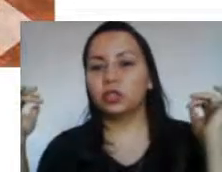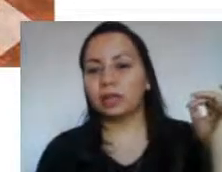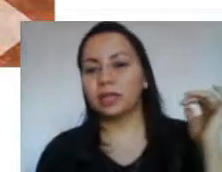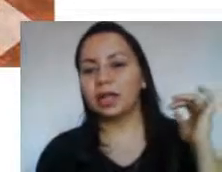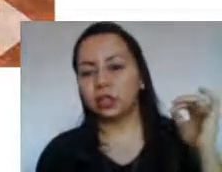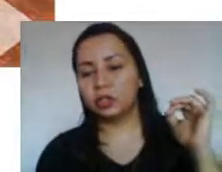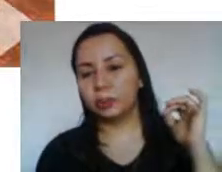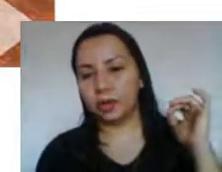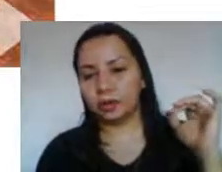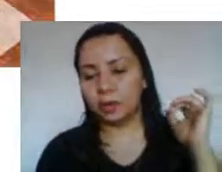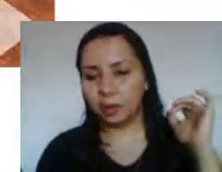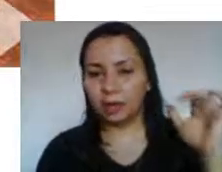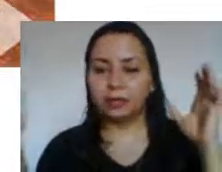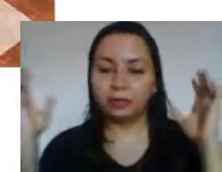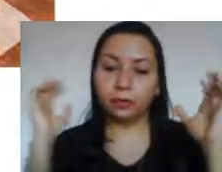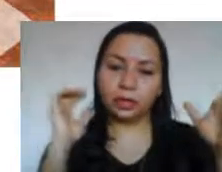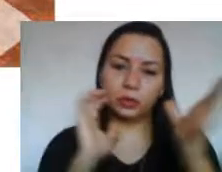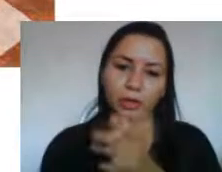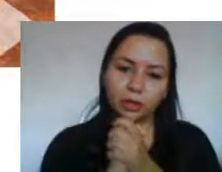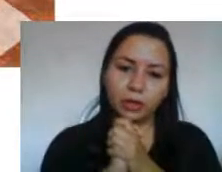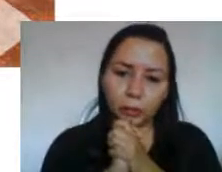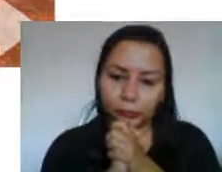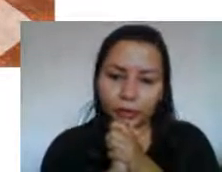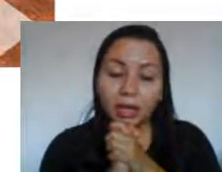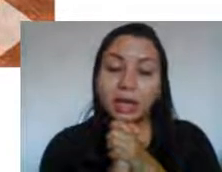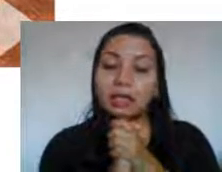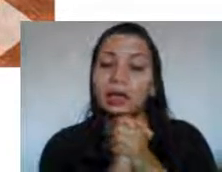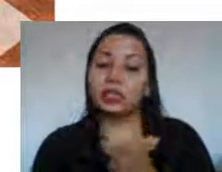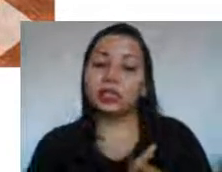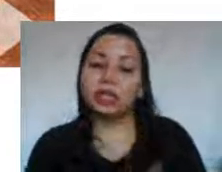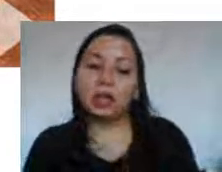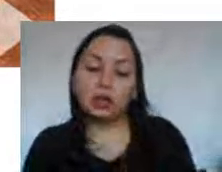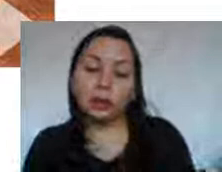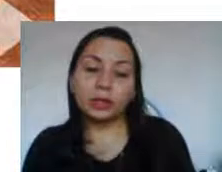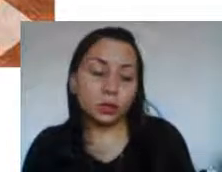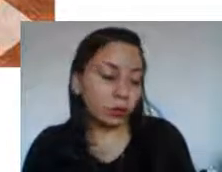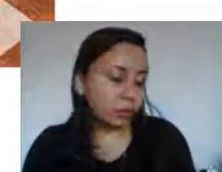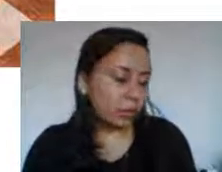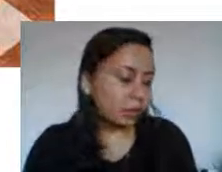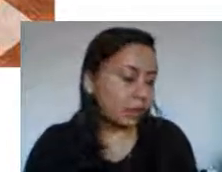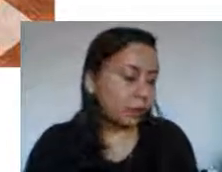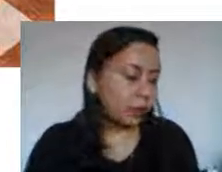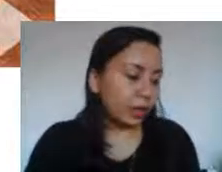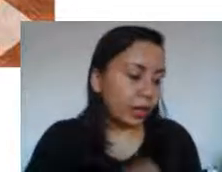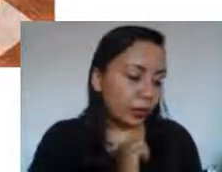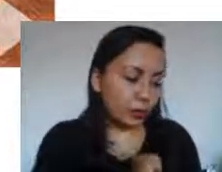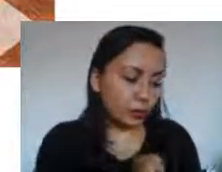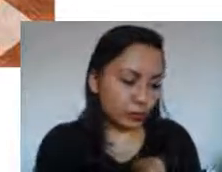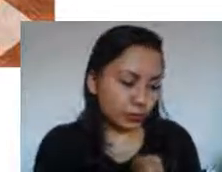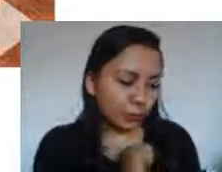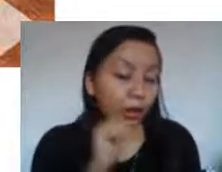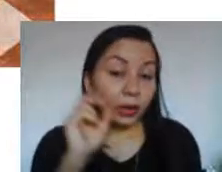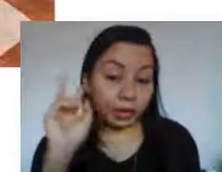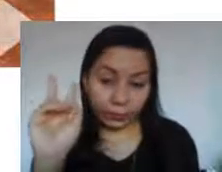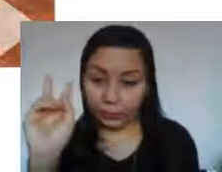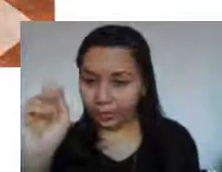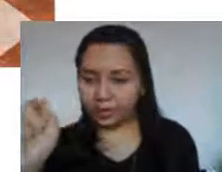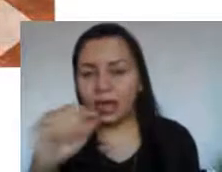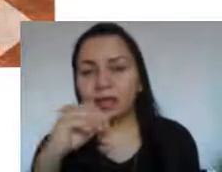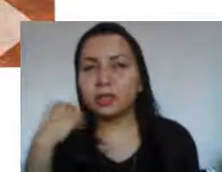grande diversidade de espécies semelhantes à floresta original. Então, a gente tem aí uma sucessão ecológica. O